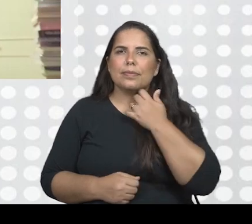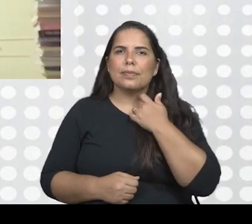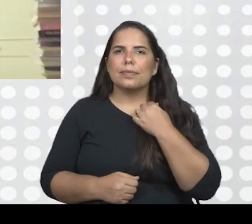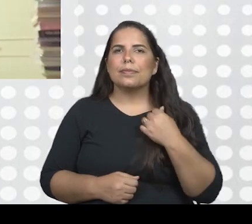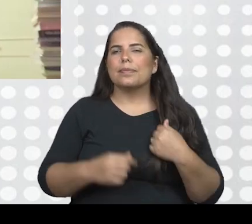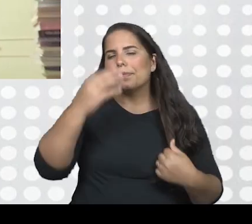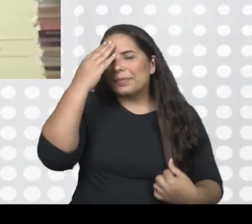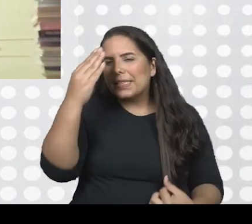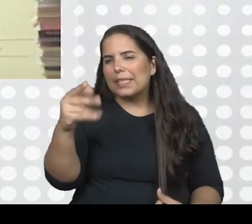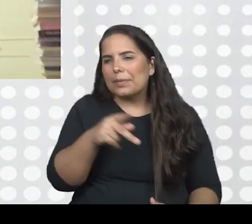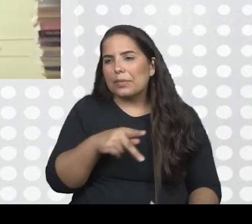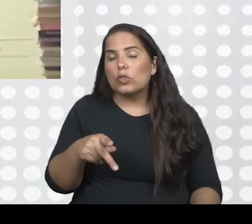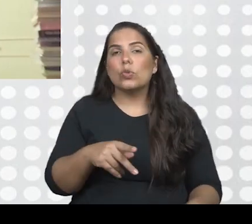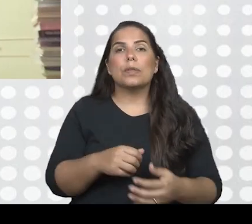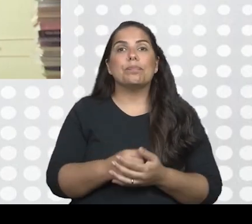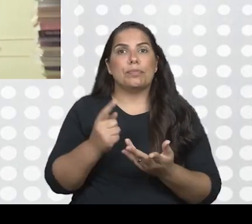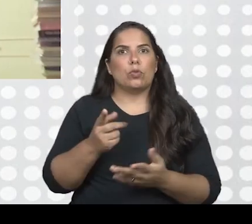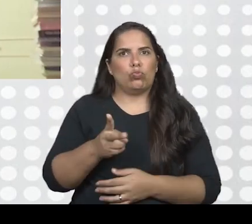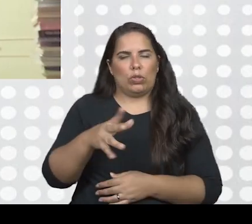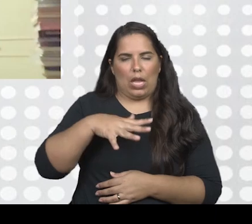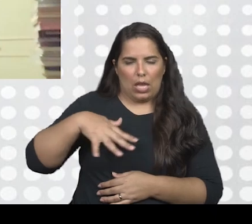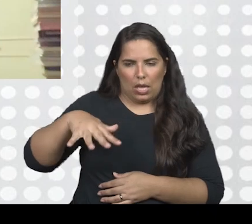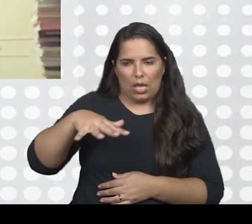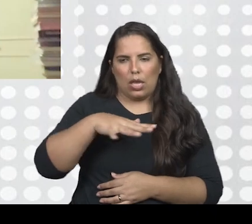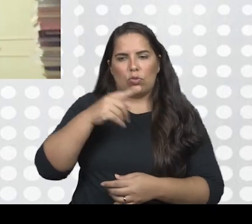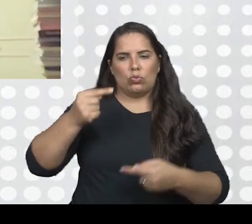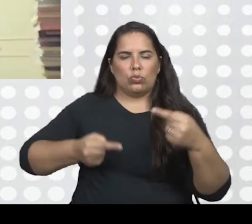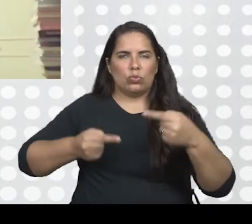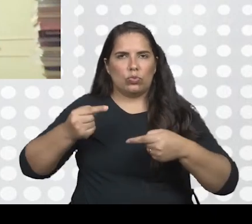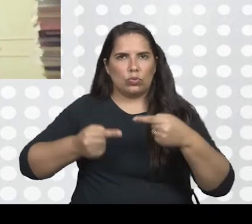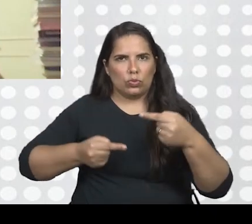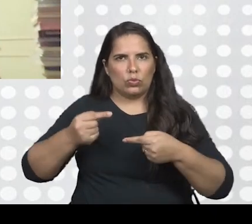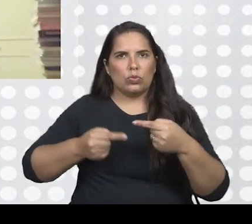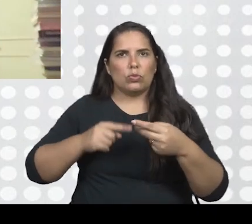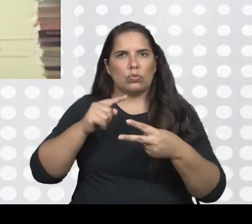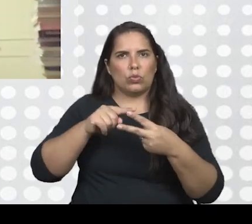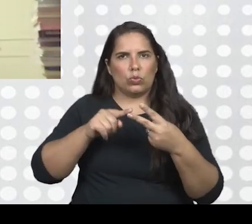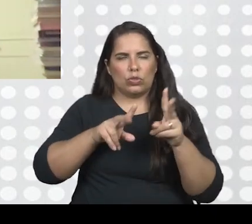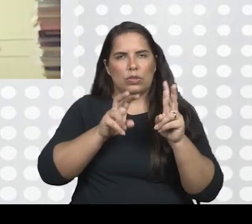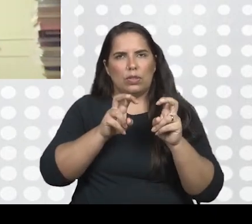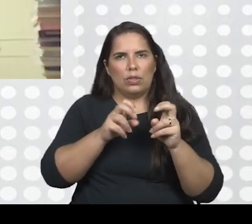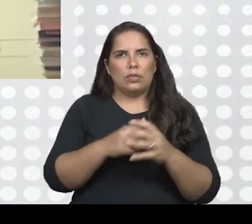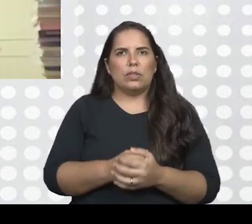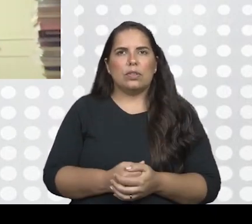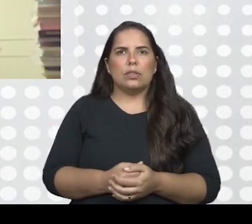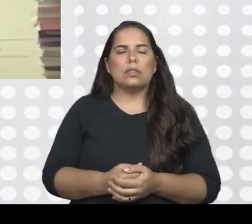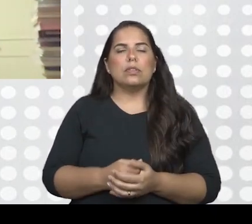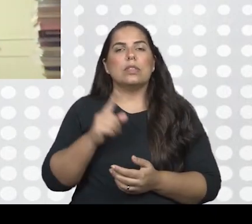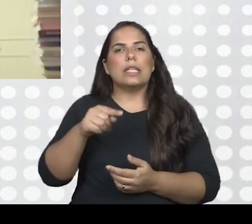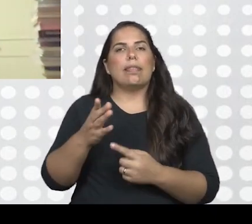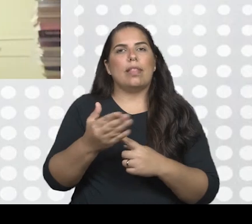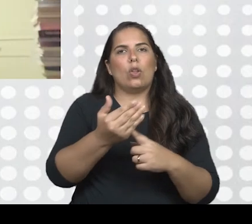Obrigada, professora. Ainda no campo, né, de discussão dessas duas temáticas, na verdade, da temática